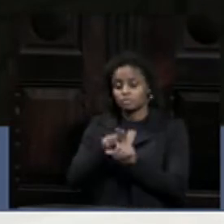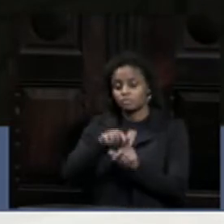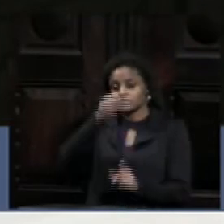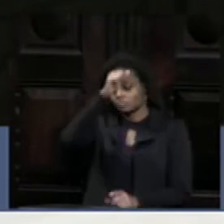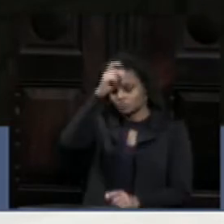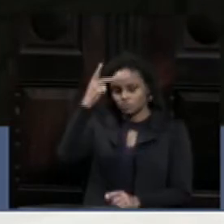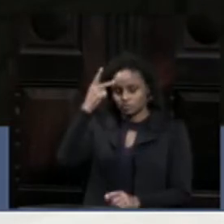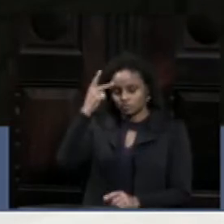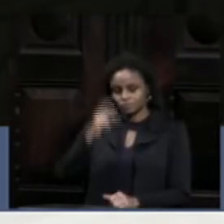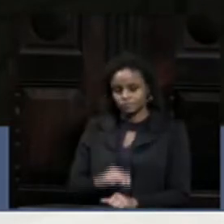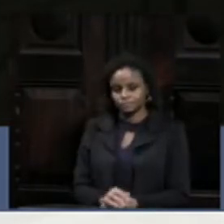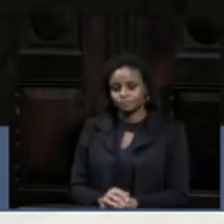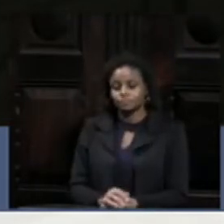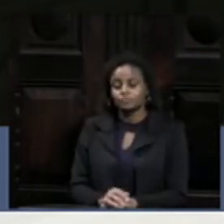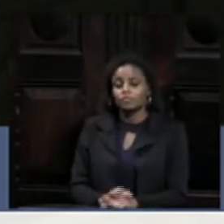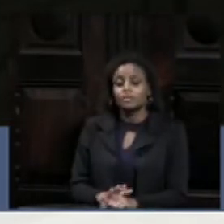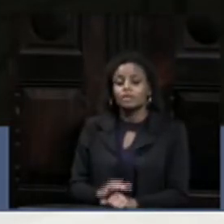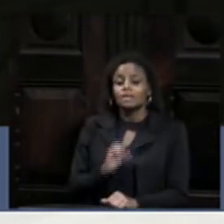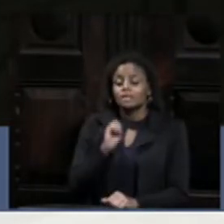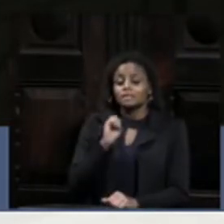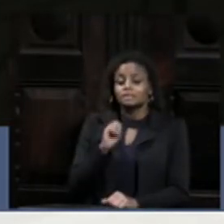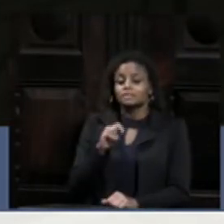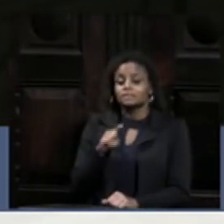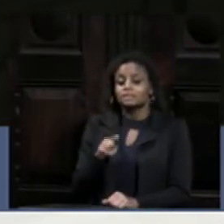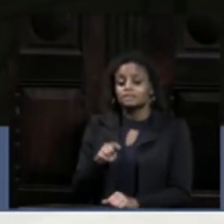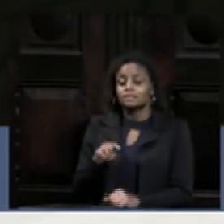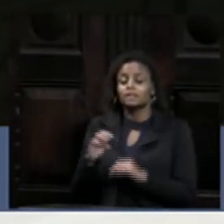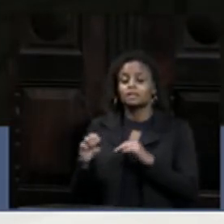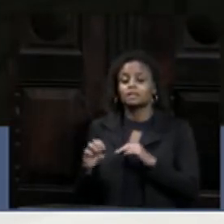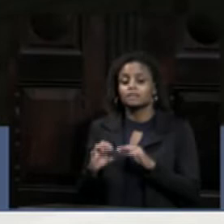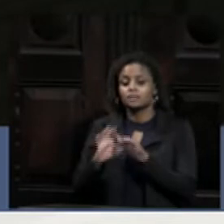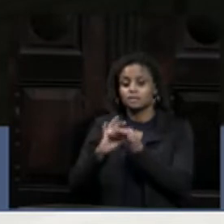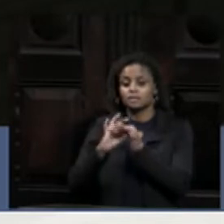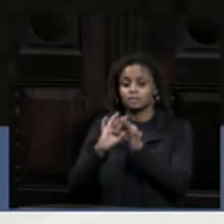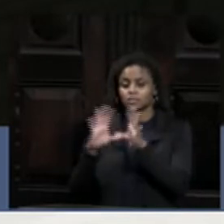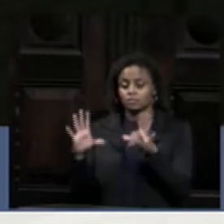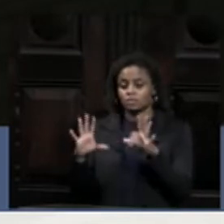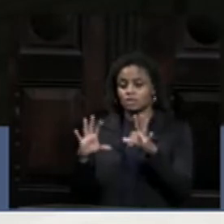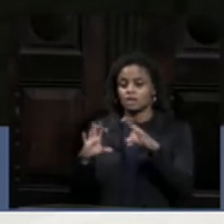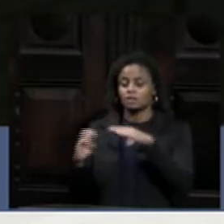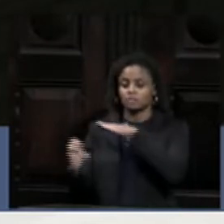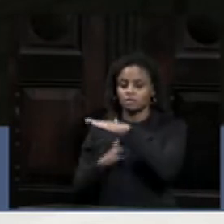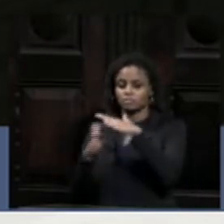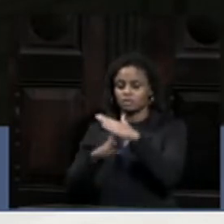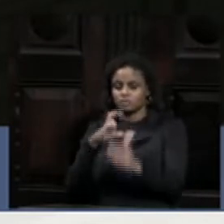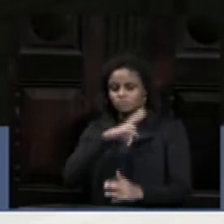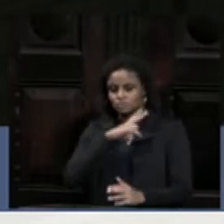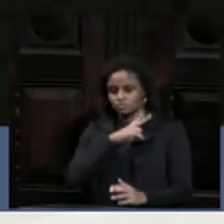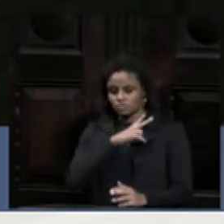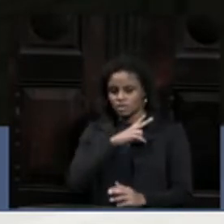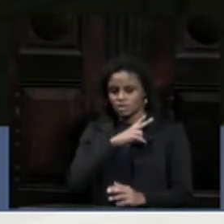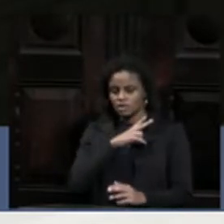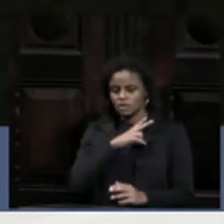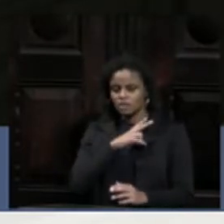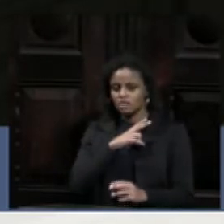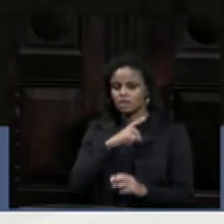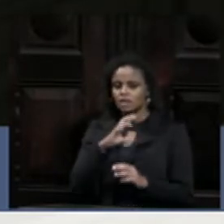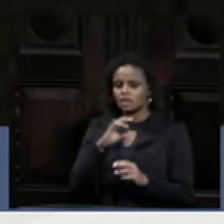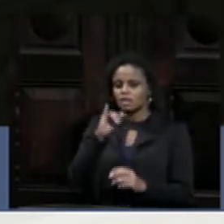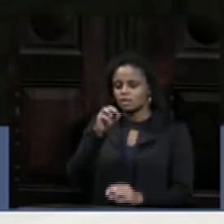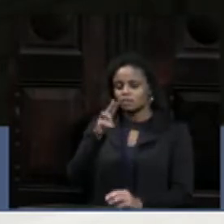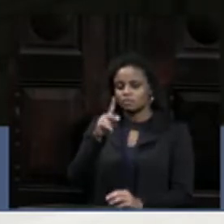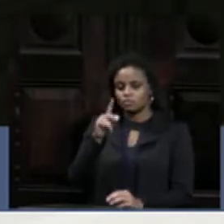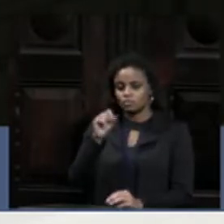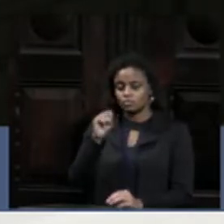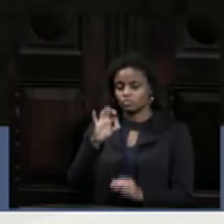concessões aos setores do capital, não há nenhuma discussão sobre impacto. Ao contrário, o